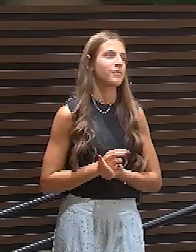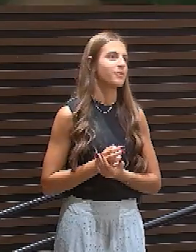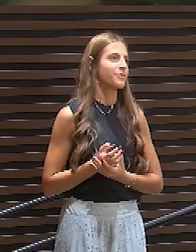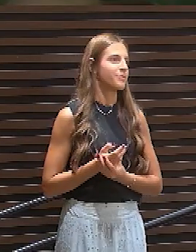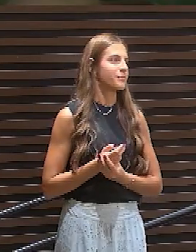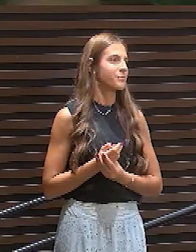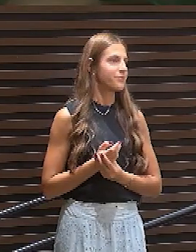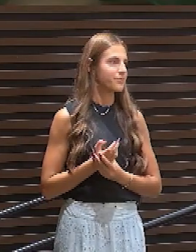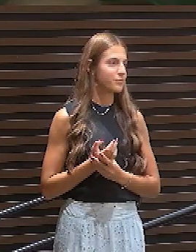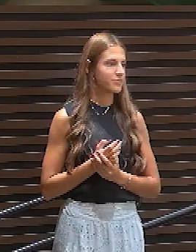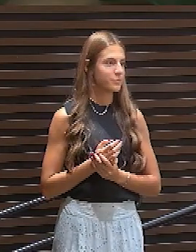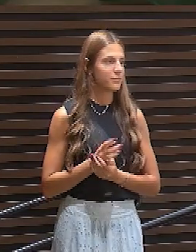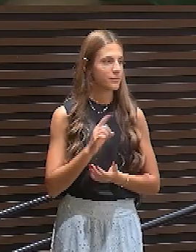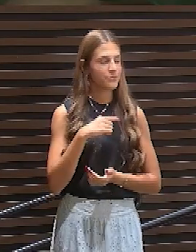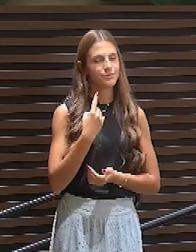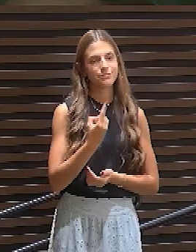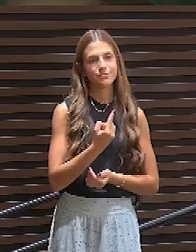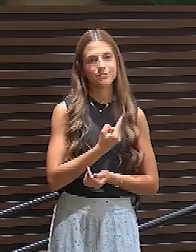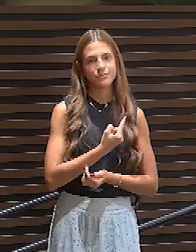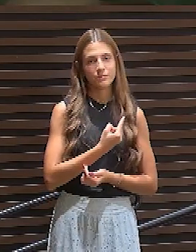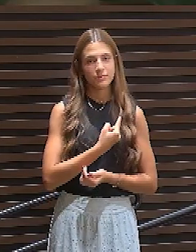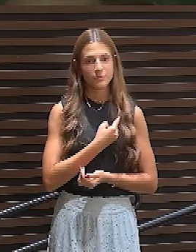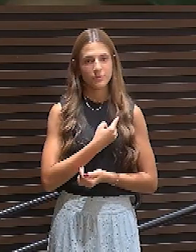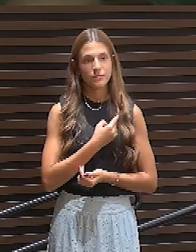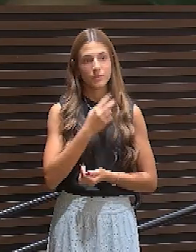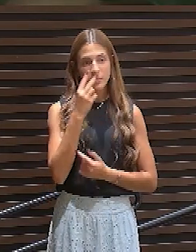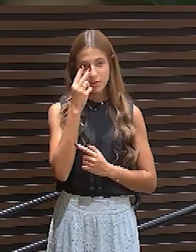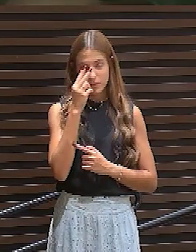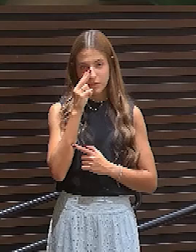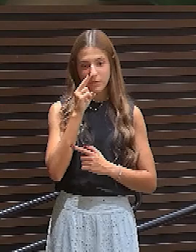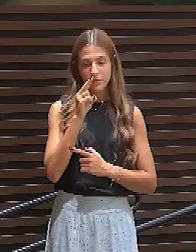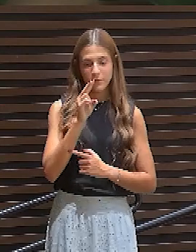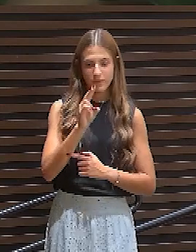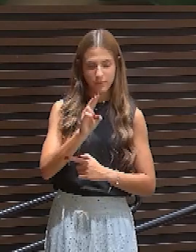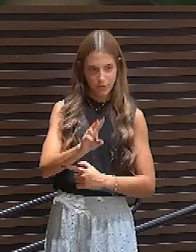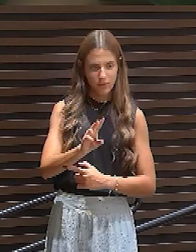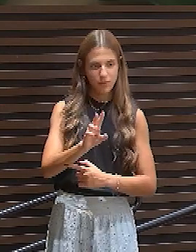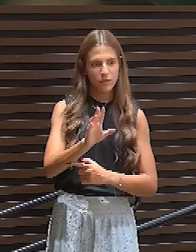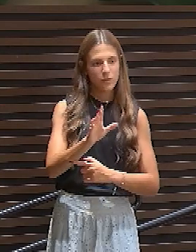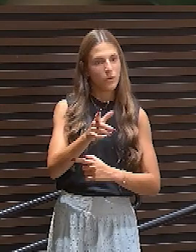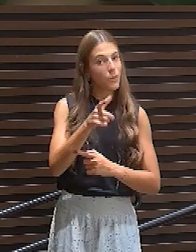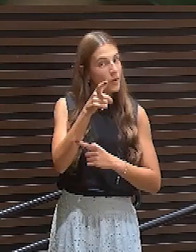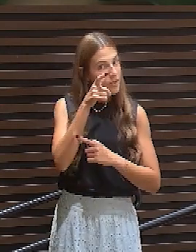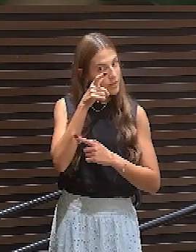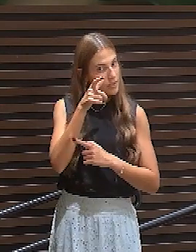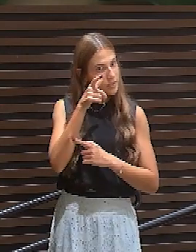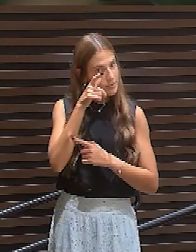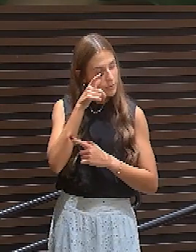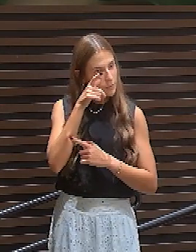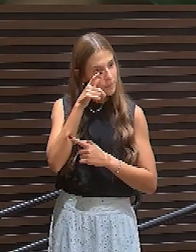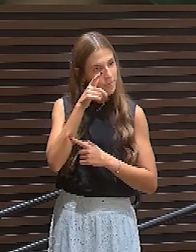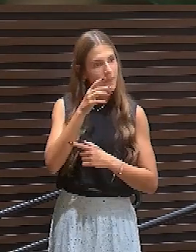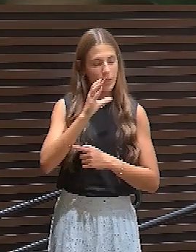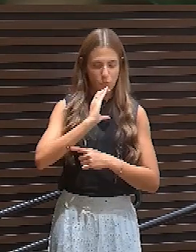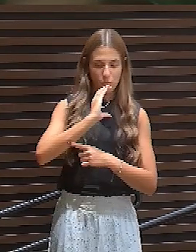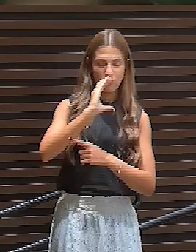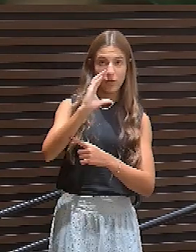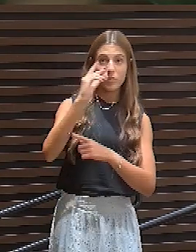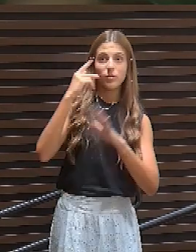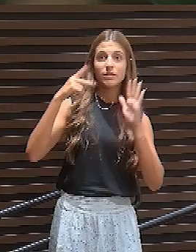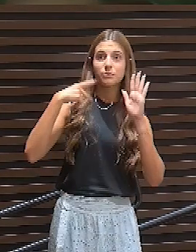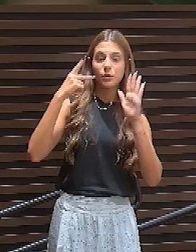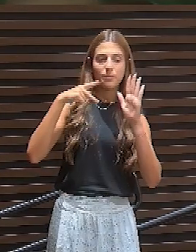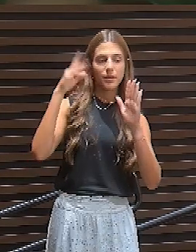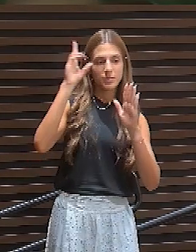Nós estamos ouvindo atentamente e confiando em suas promessas, mesmo quando não podemos ver